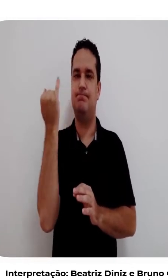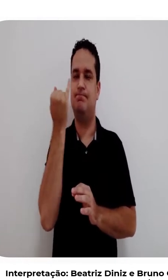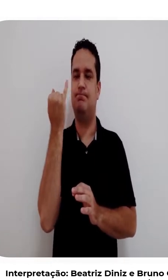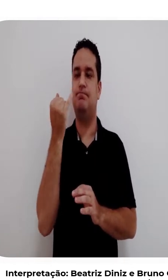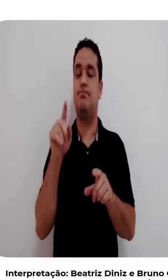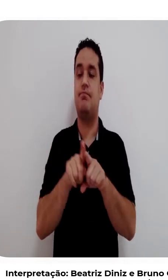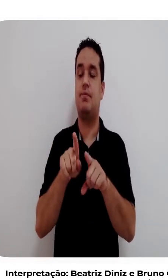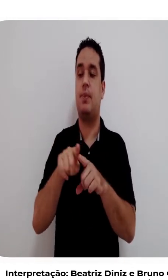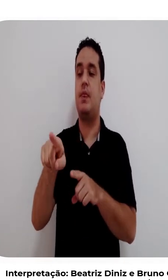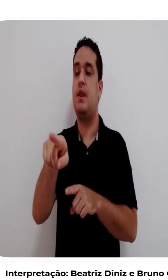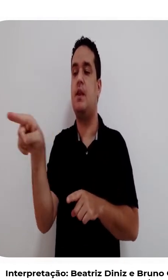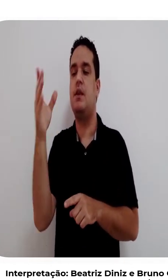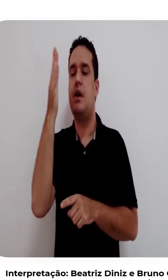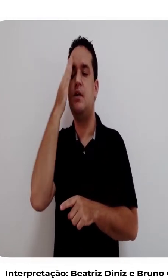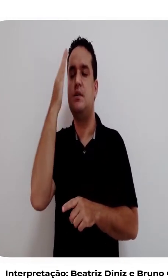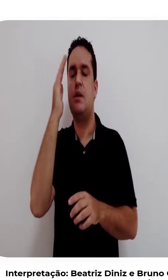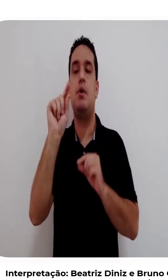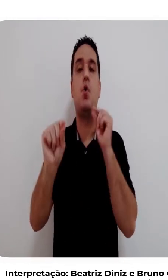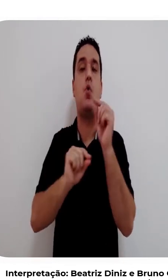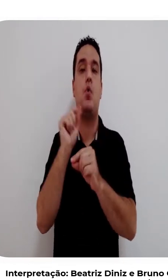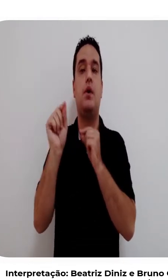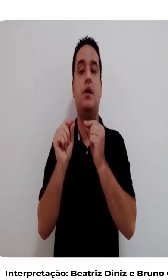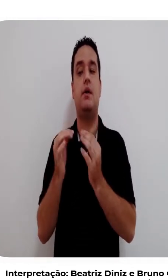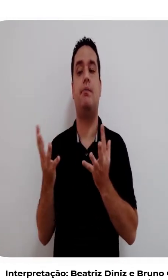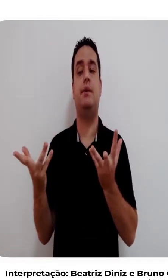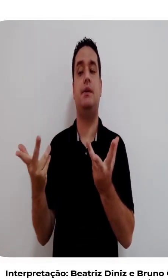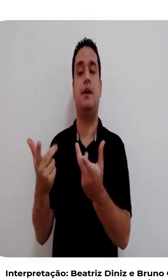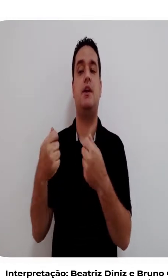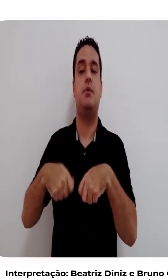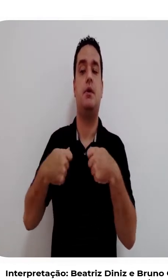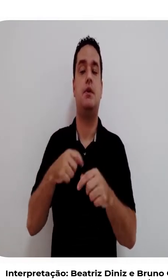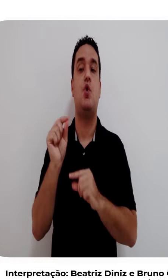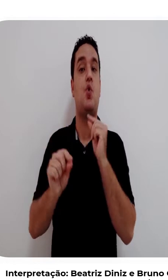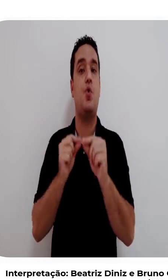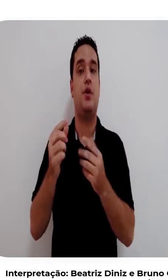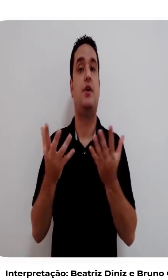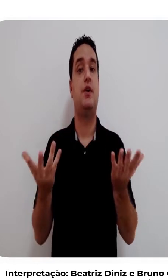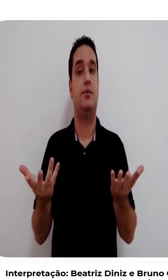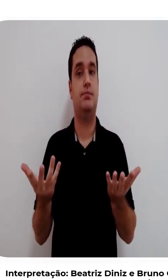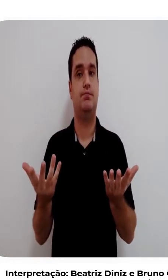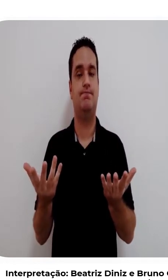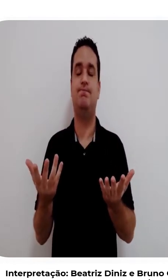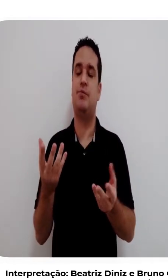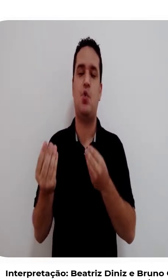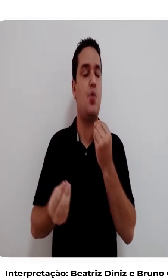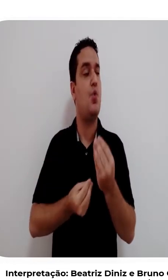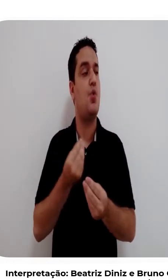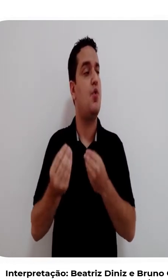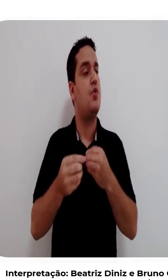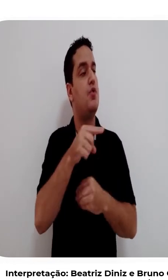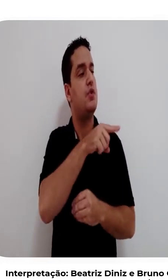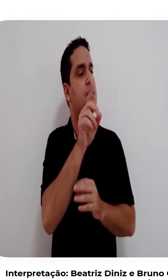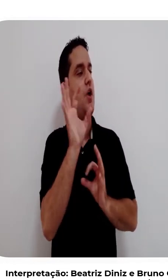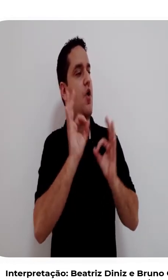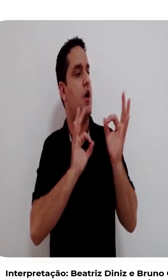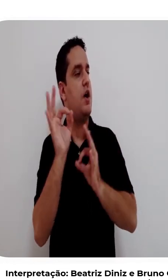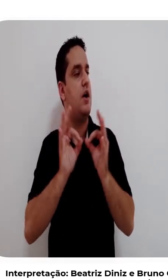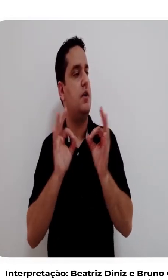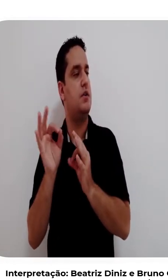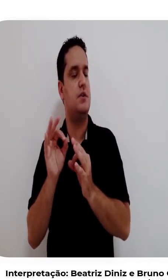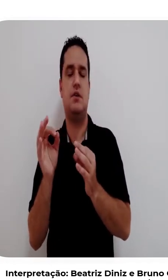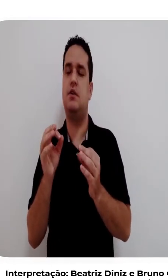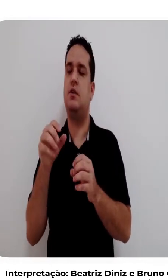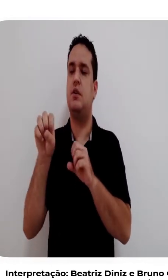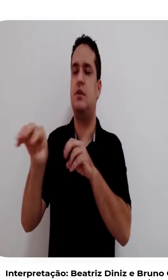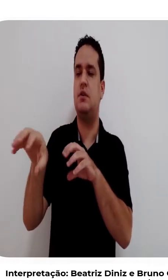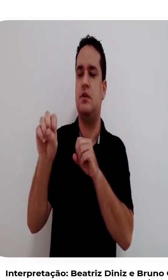os conhecimentos das crianças e as habilidades a serem desenvolvidas por elas. Nesse sentido, como tem sido realizado o